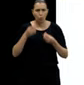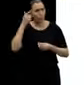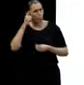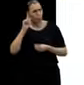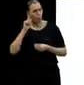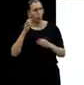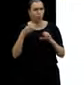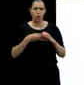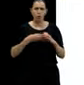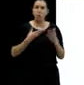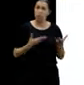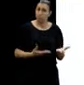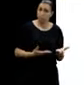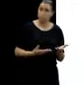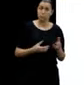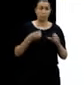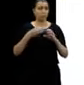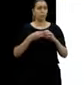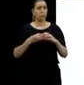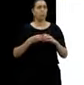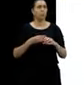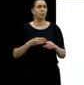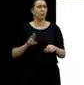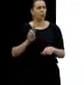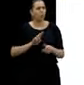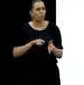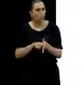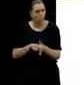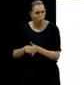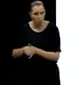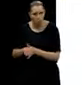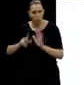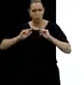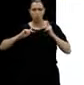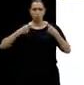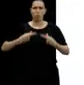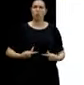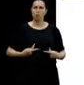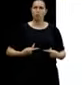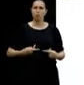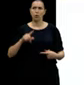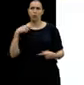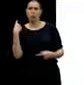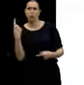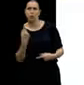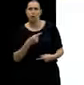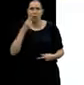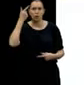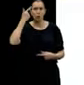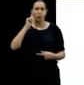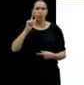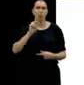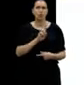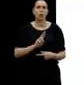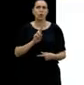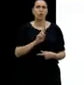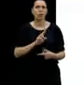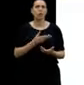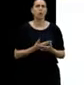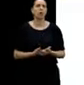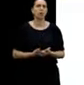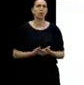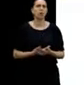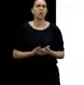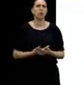essas células? Bom, as células que nós trabalhamos são células humanas e nós conseguimos através, por incrível que